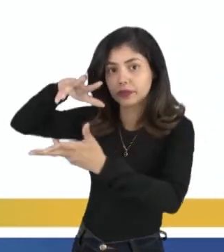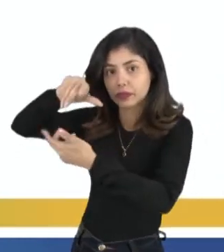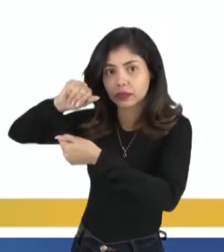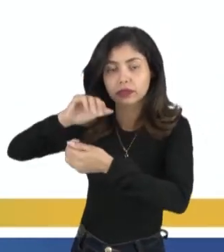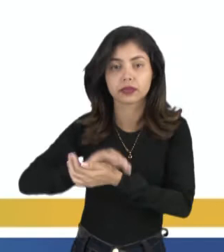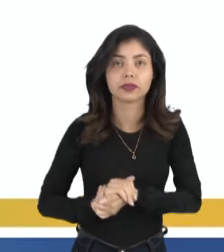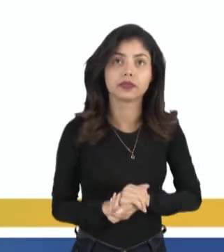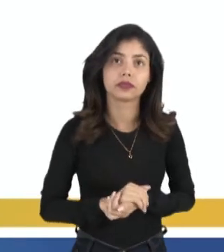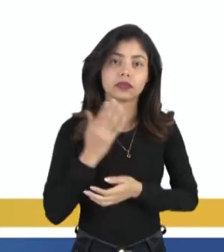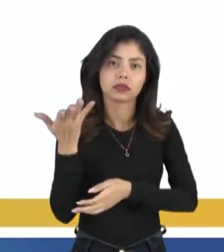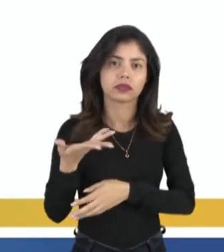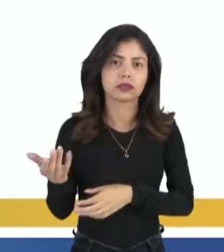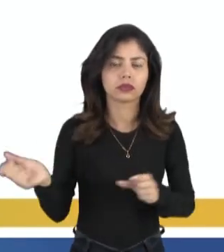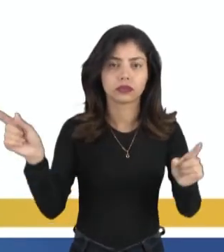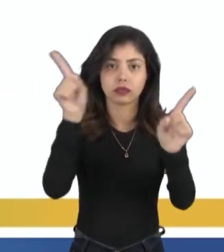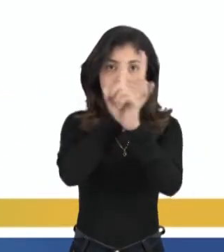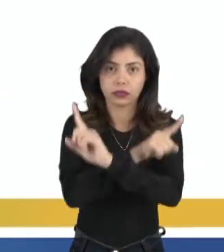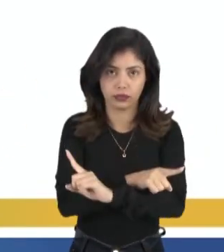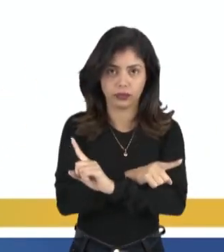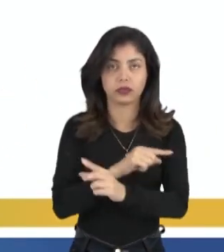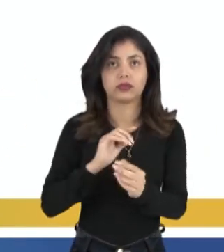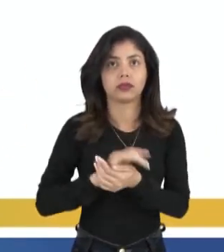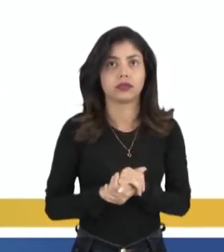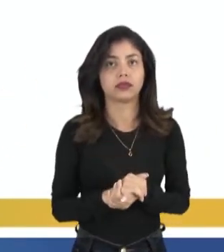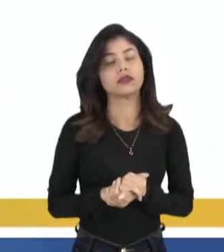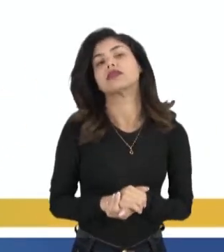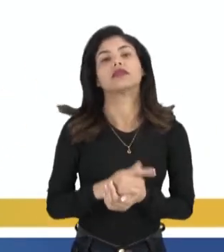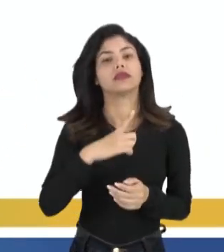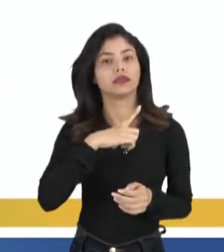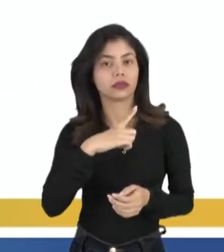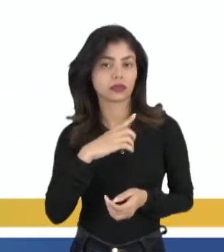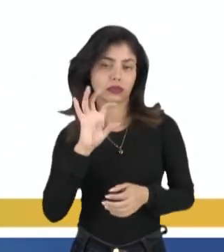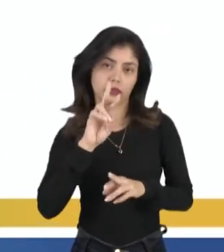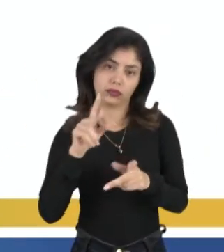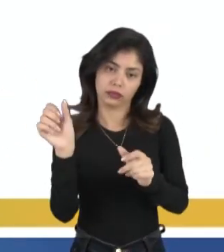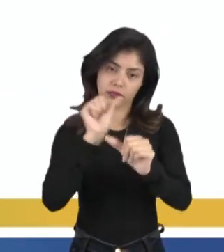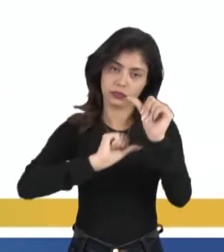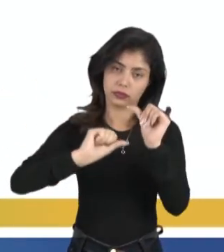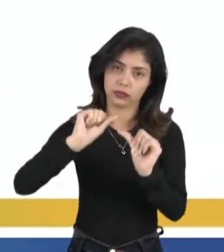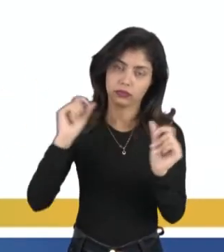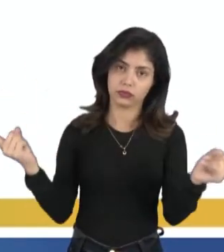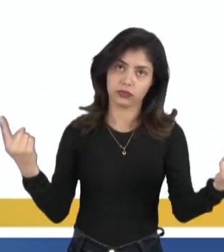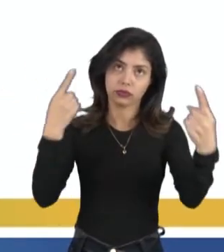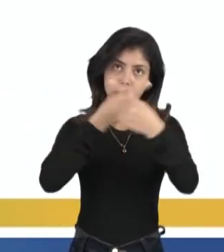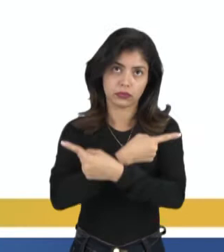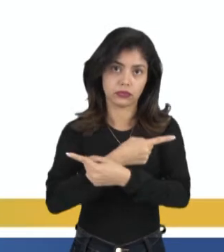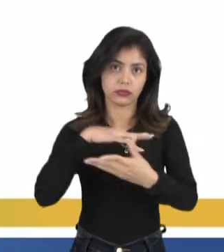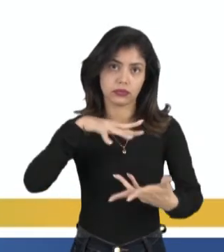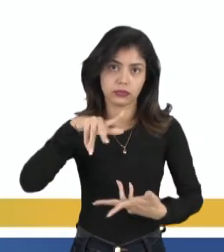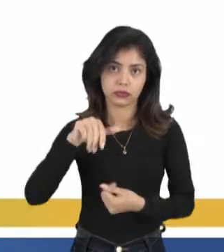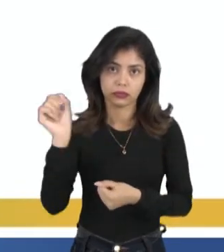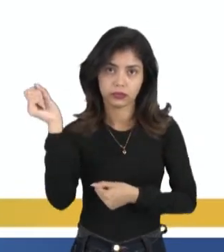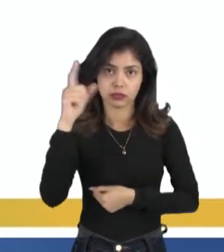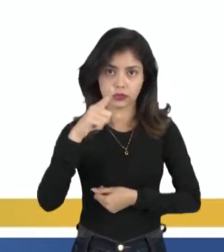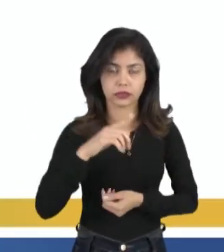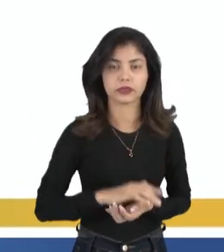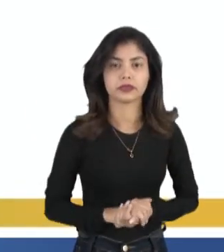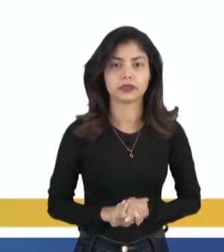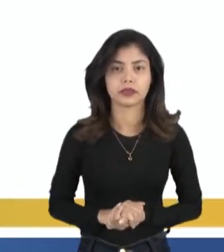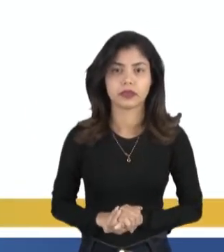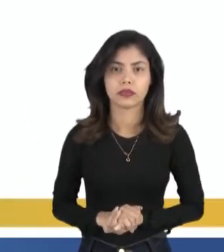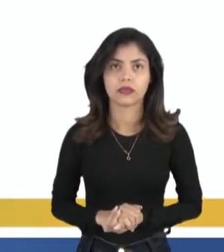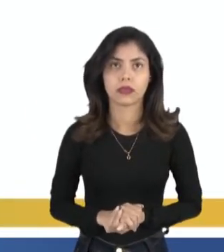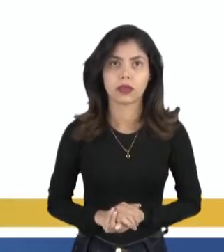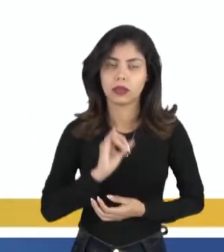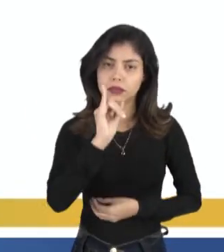Então, basicamente, o que vai inverter é somente aqui a posição da Lua e da Terra. Ó. Se eu tiver a Lua entre a Terra e o Sol, é eclipse